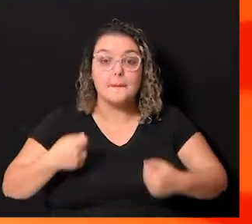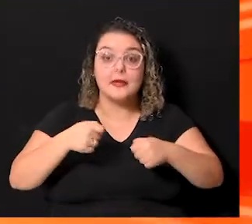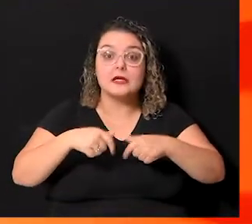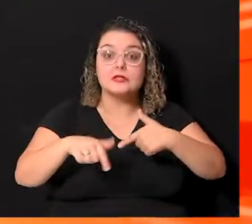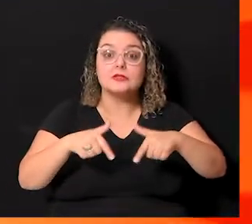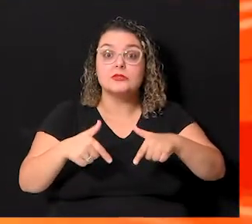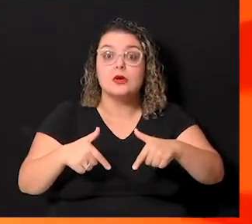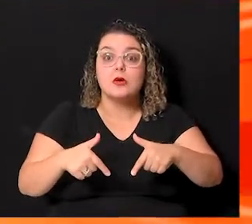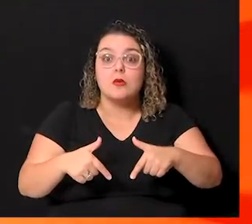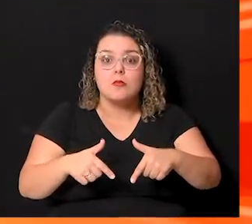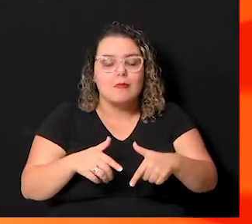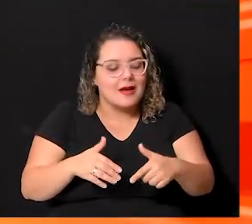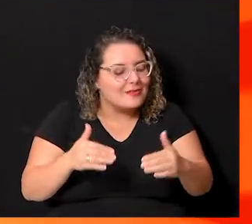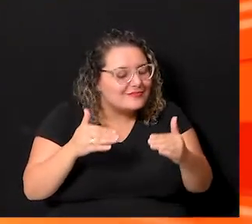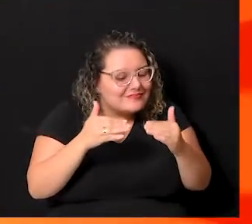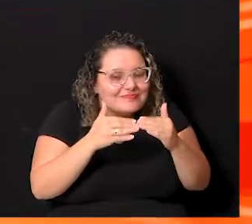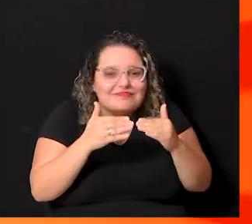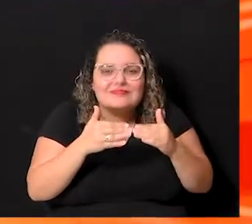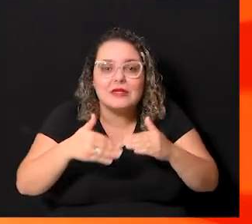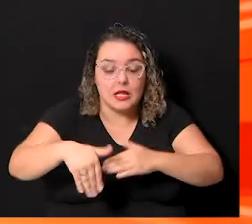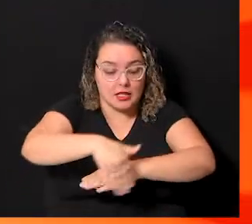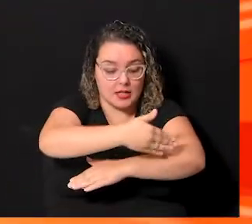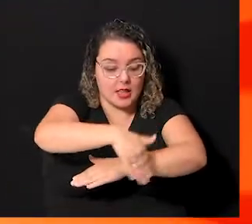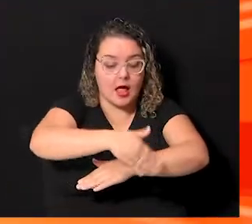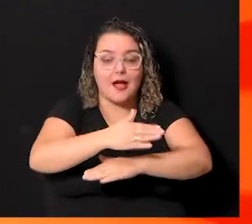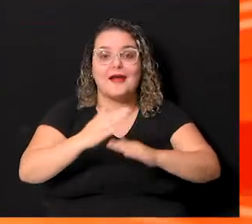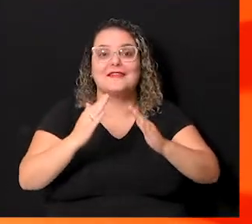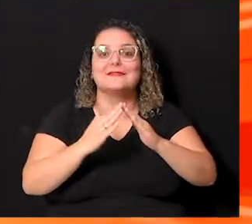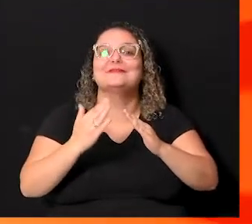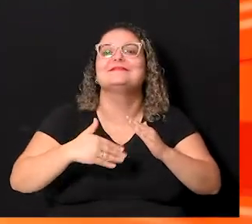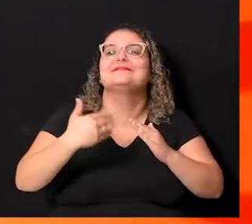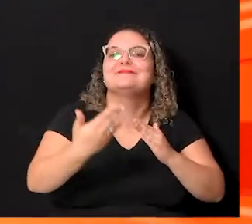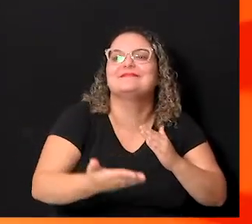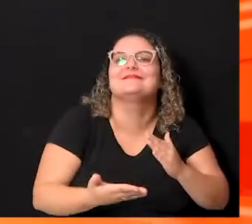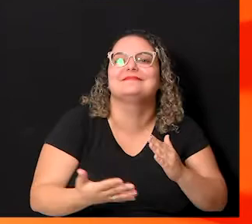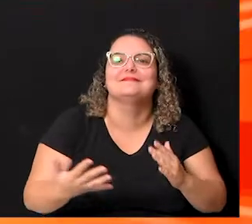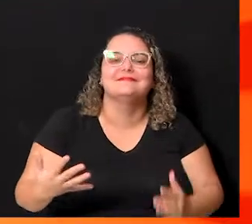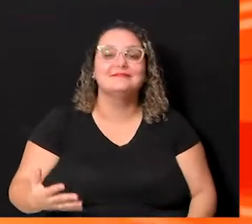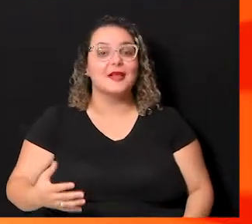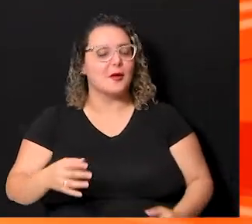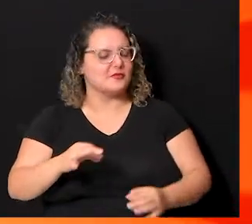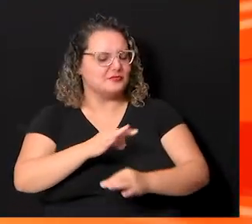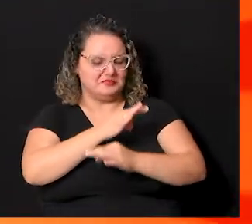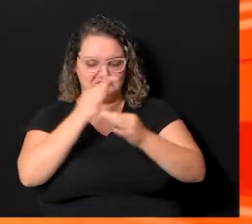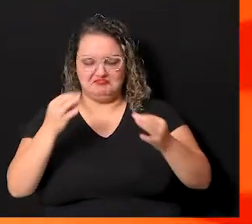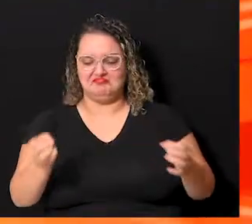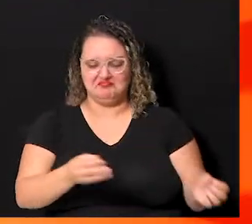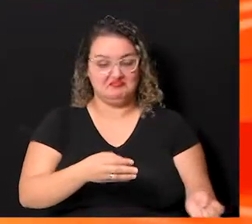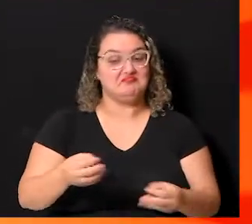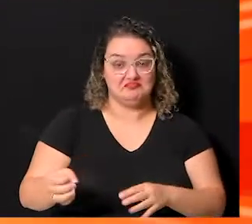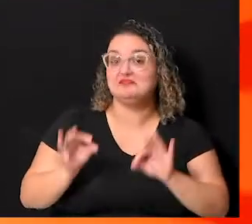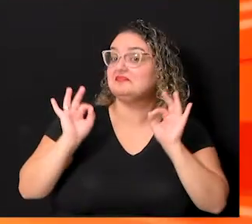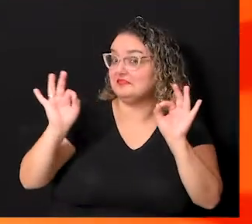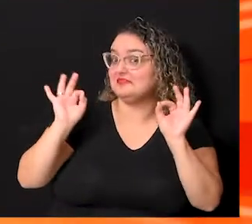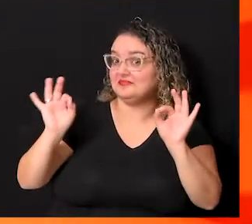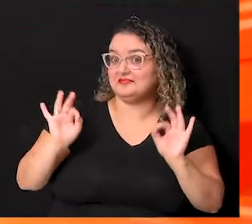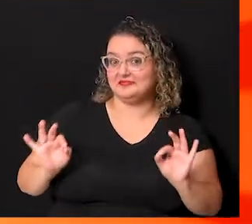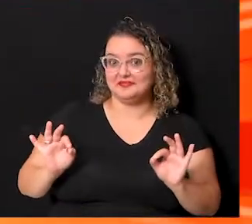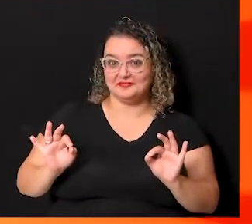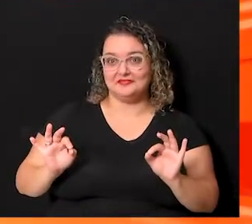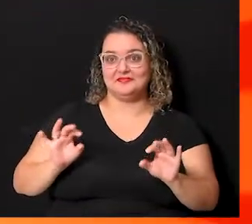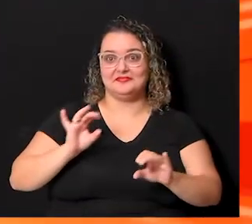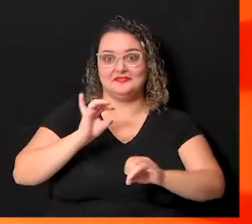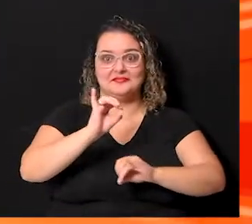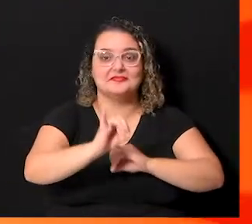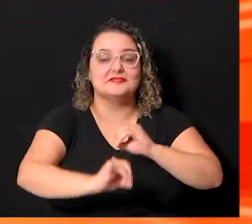Coincidência épica, na rua de trás da casa dele aparece uma agência de emprego toda branca, tal, moderna, né, toda digital e